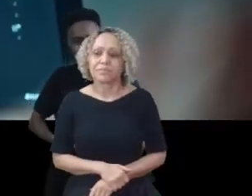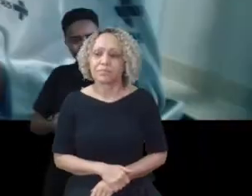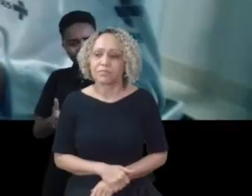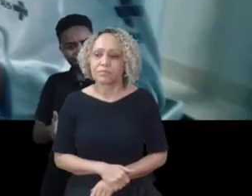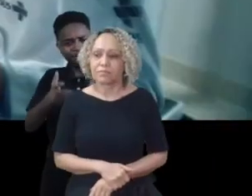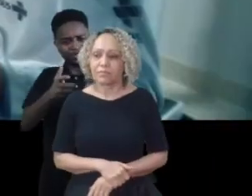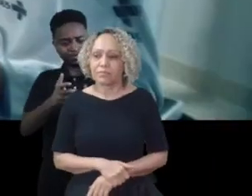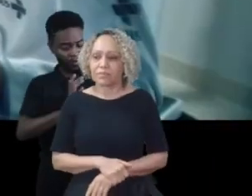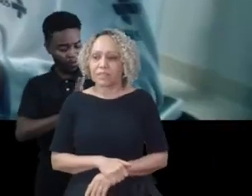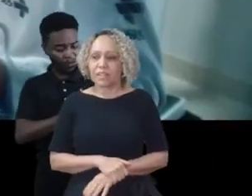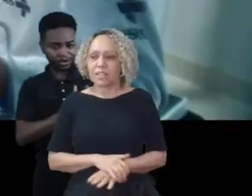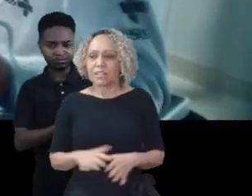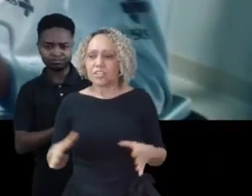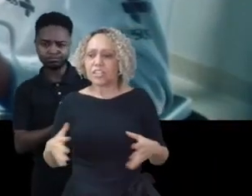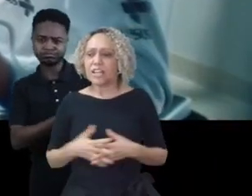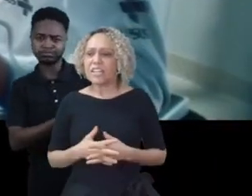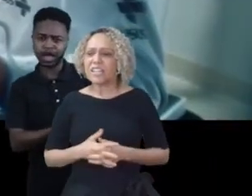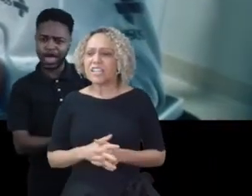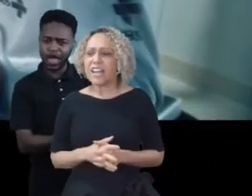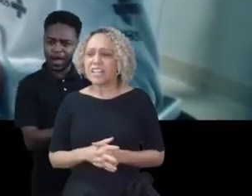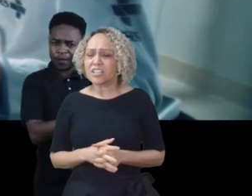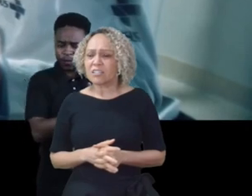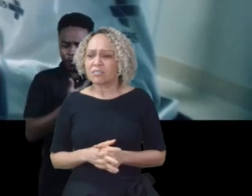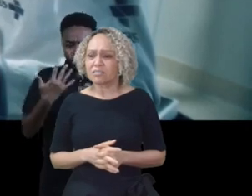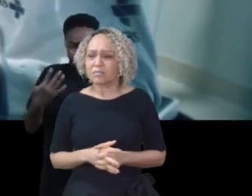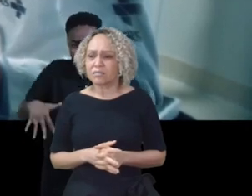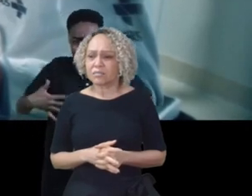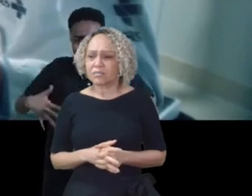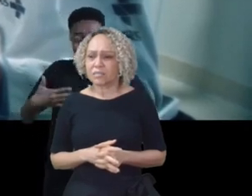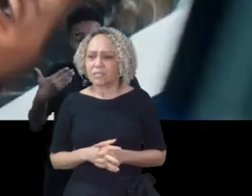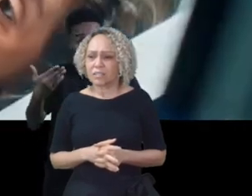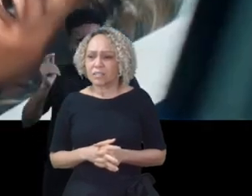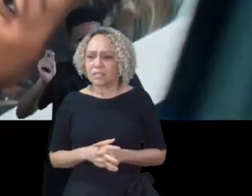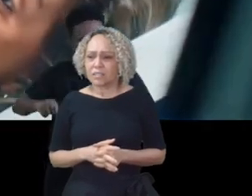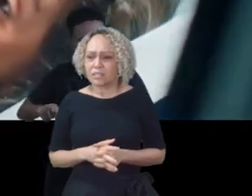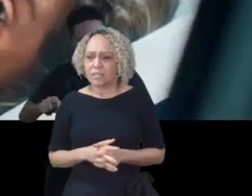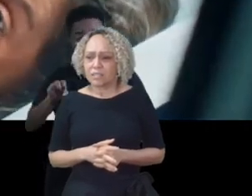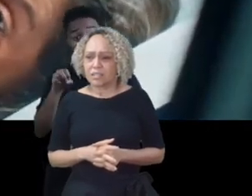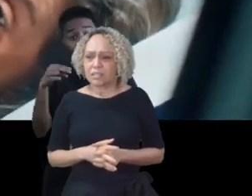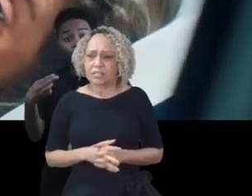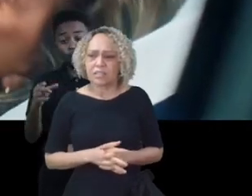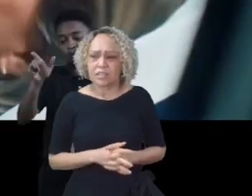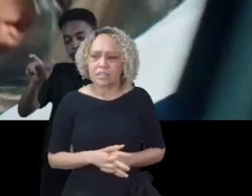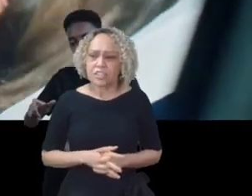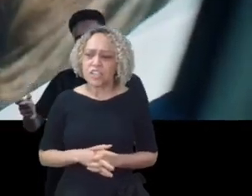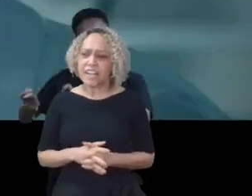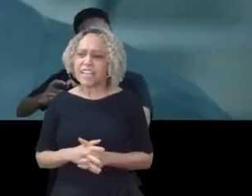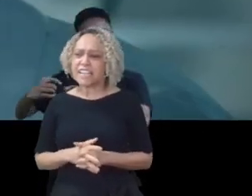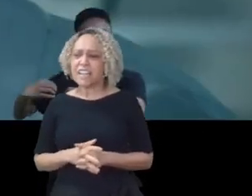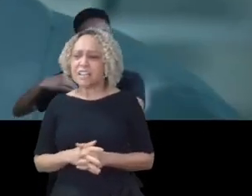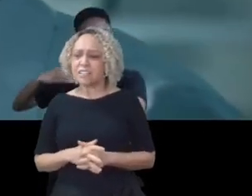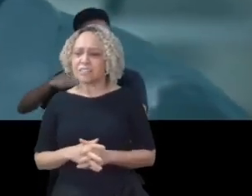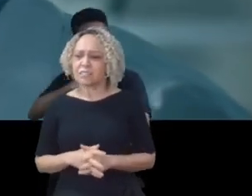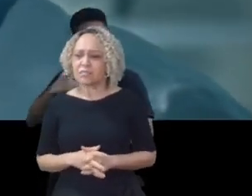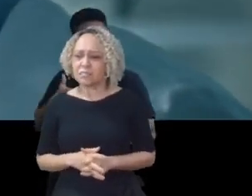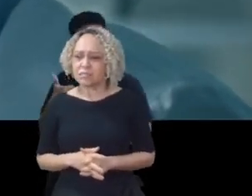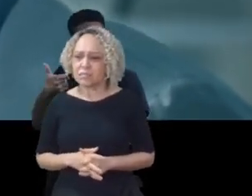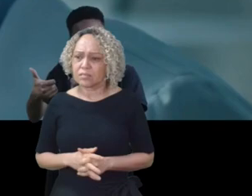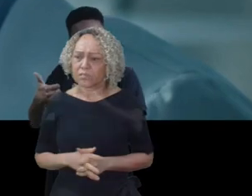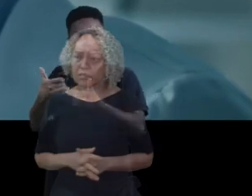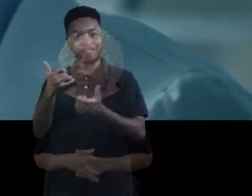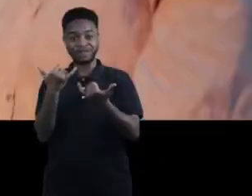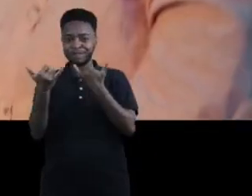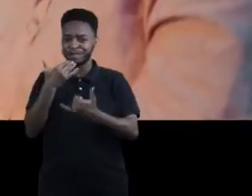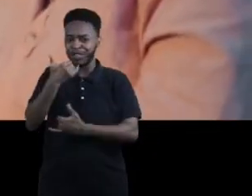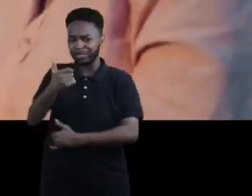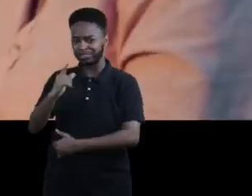Tem momento mais emocionante que escutar o coração de um filho? Agora, tem notícia melhor do que ouvir que ele tá